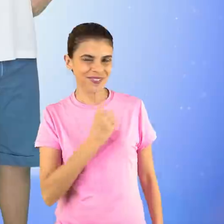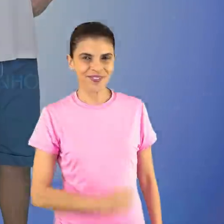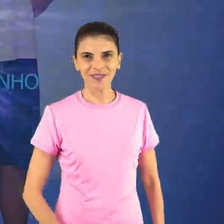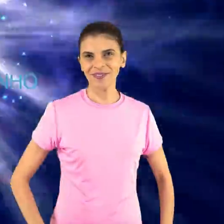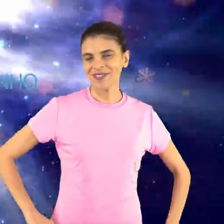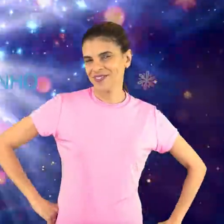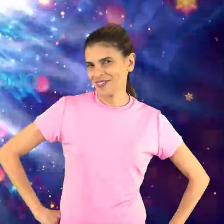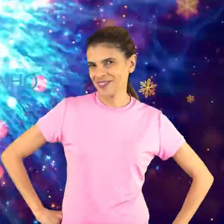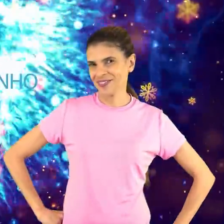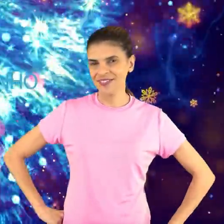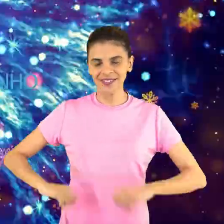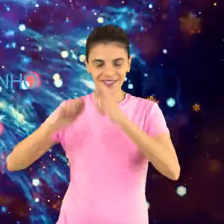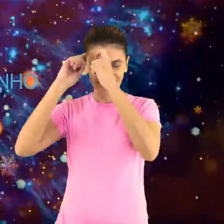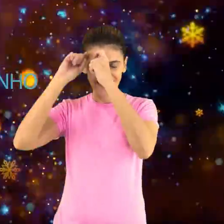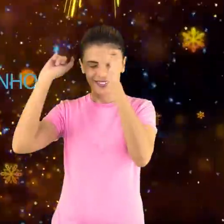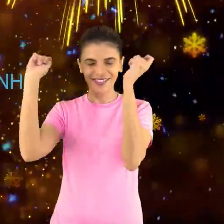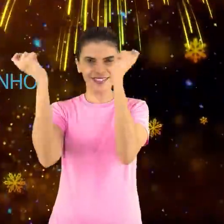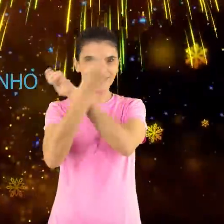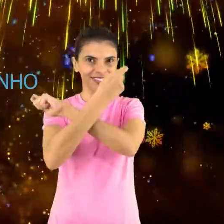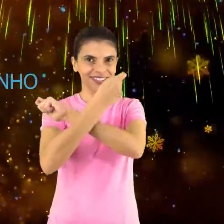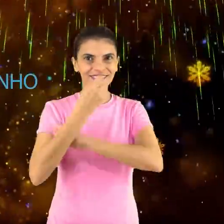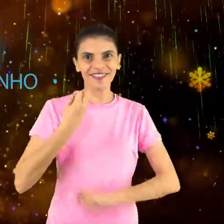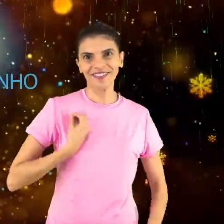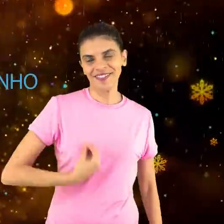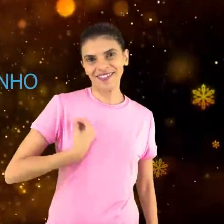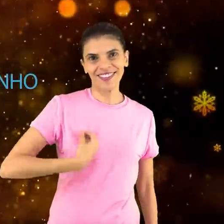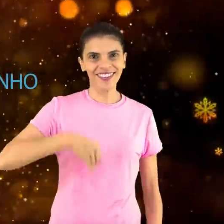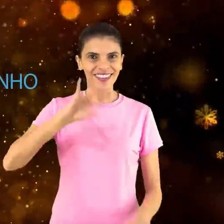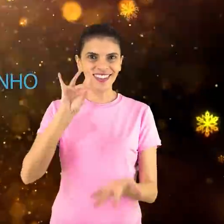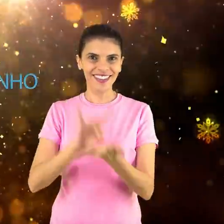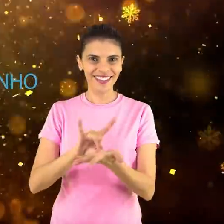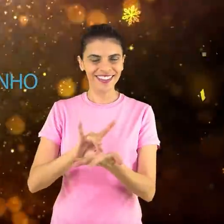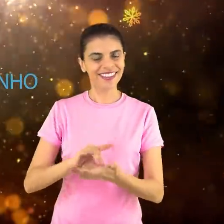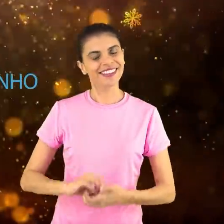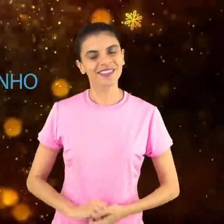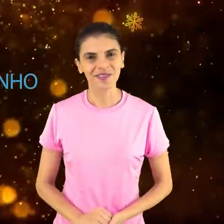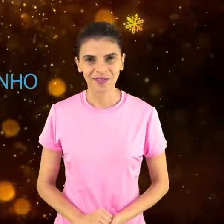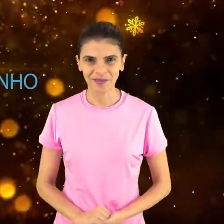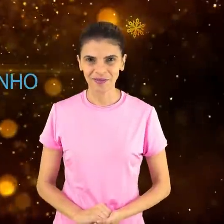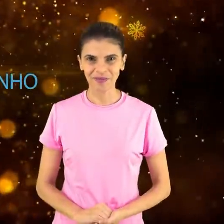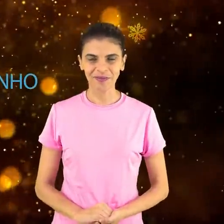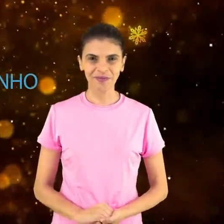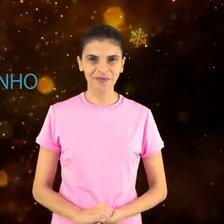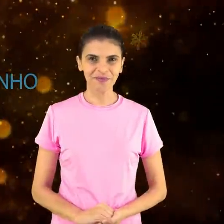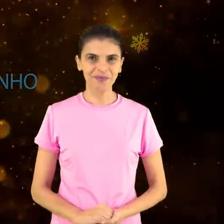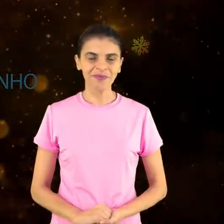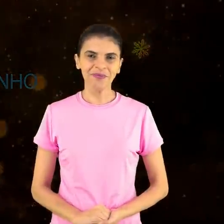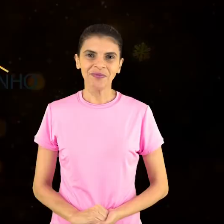Aqui você pode viver o seu sonho.